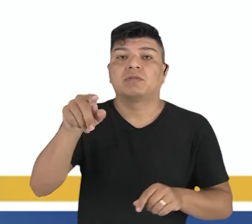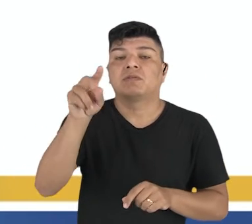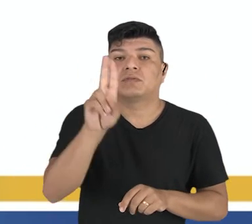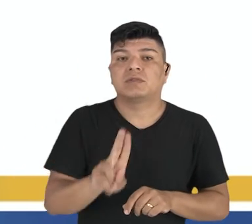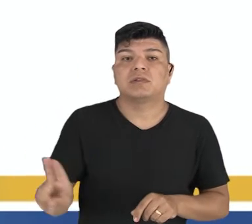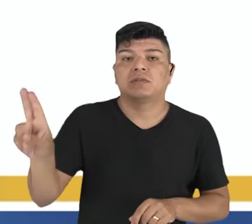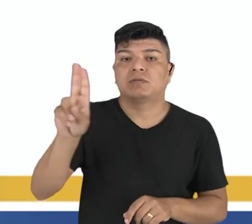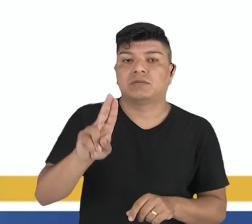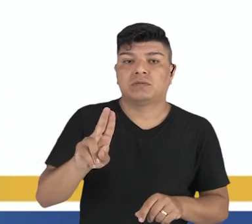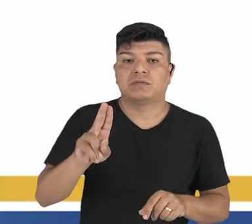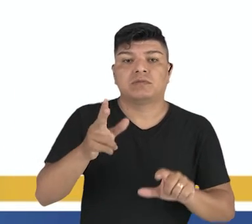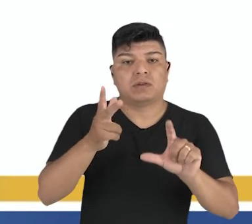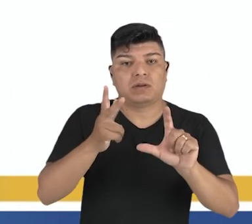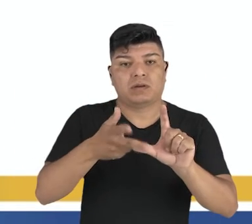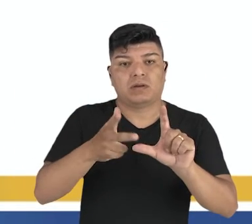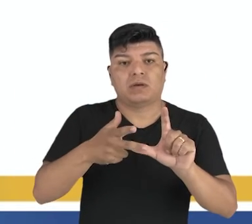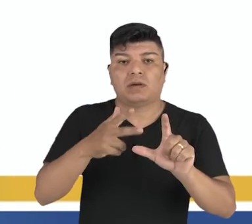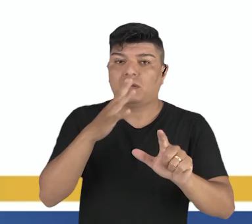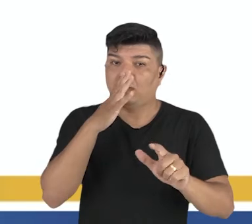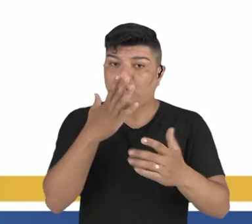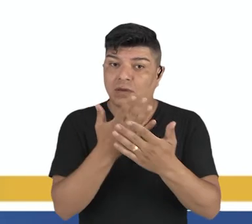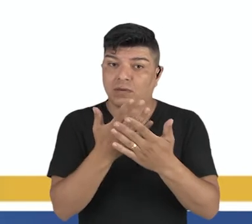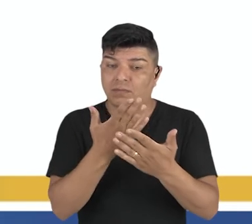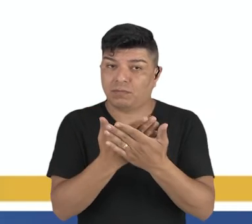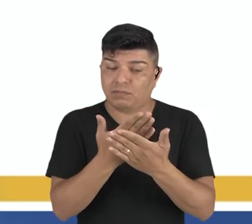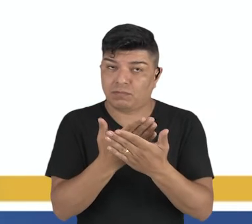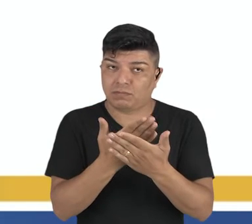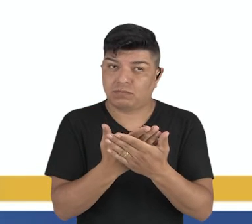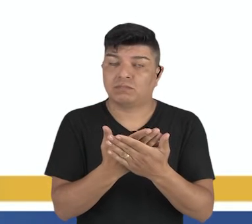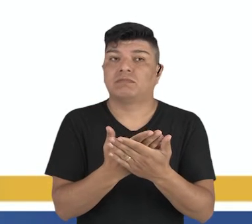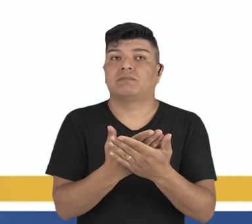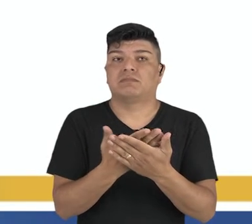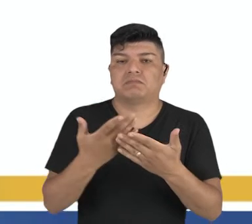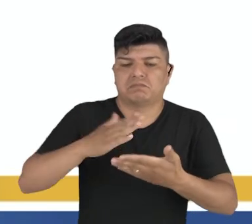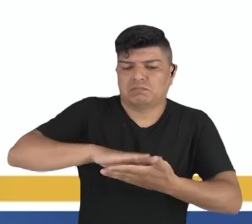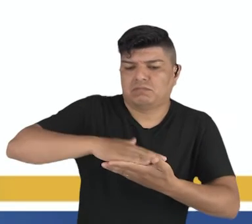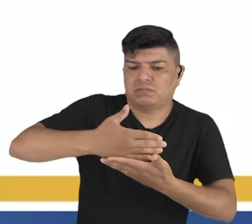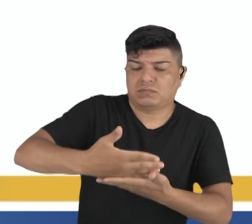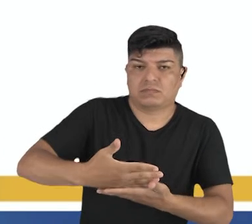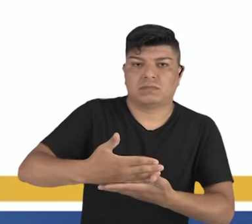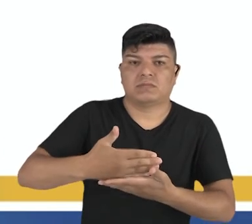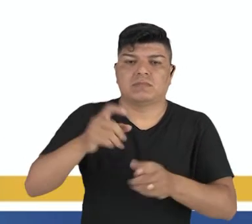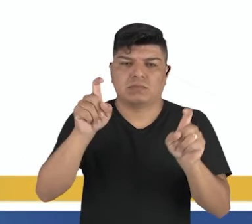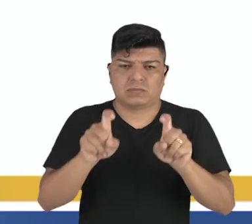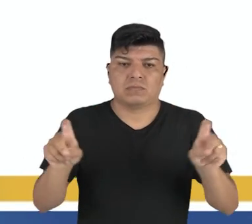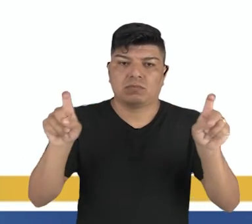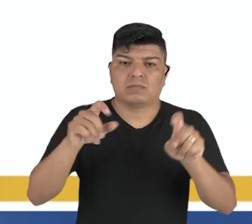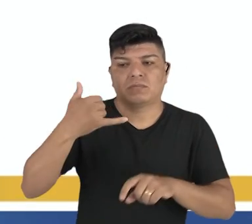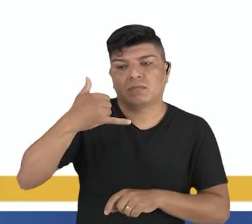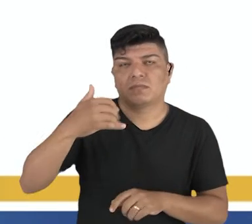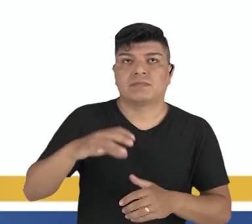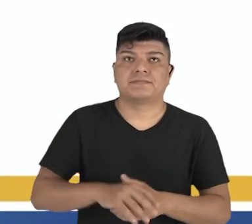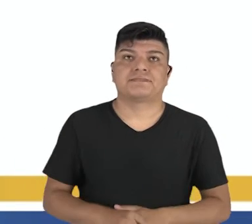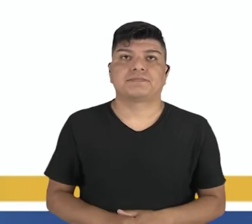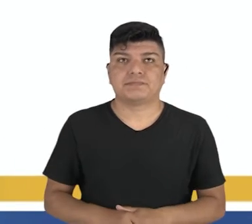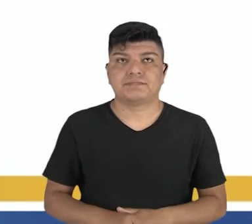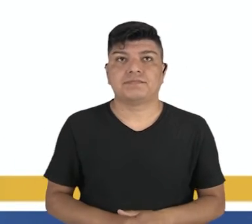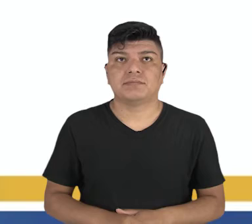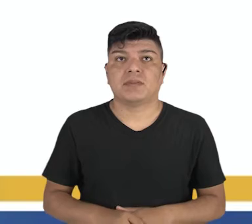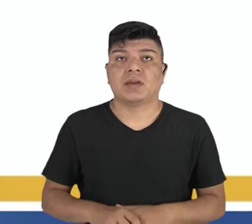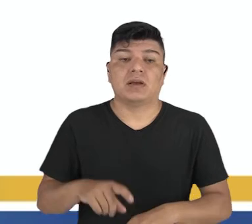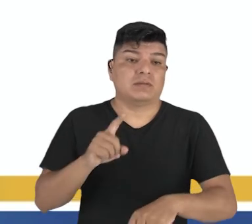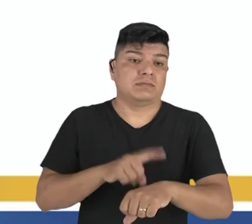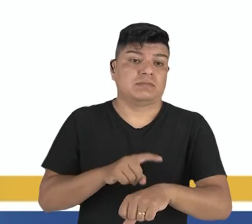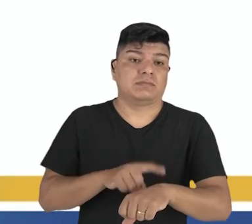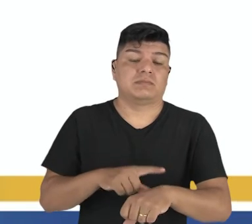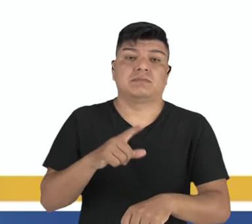usa para o ensino à distância? Computador portátil, computador de mesa, tablet, smartphone? Quanto tempo você